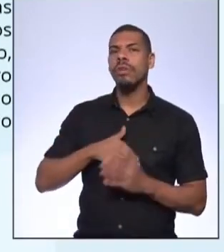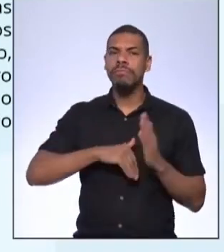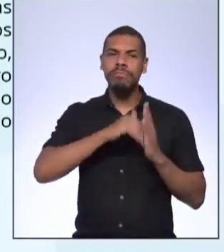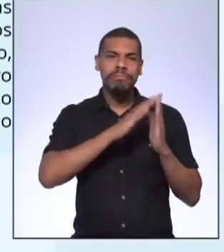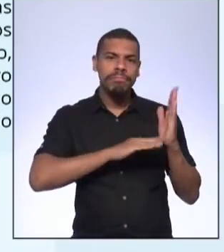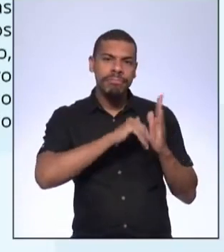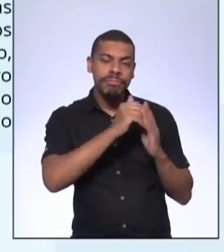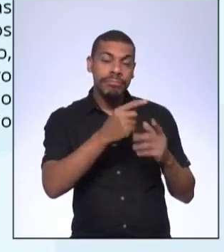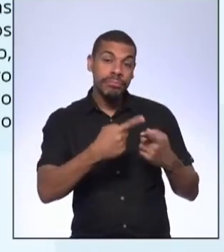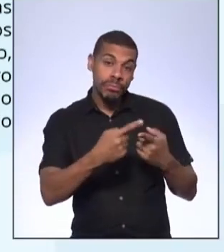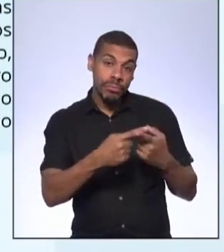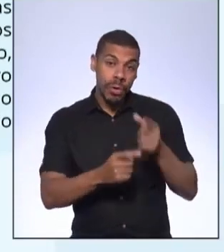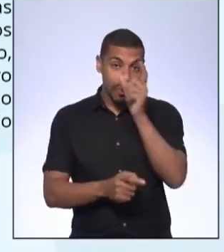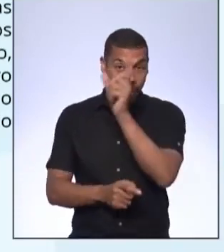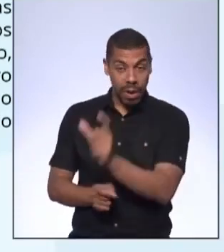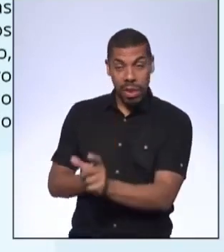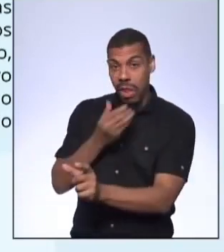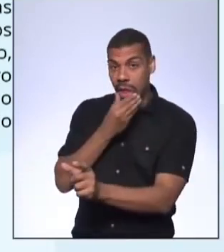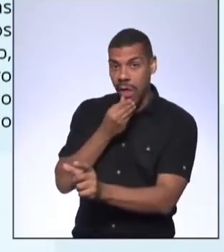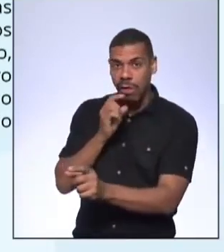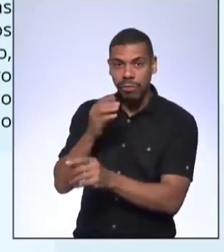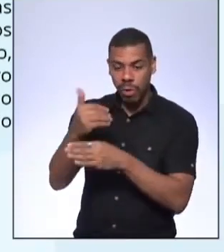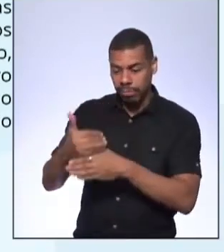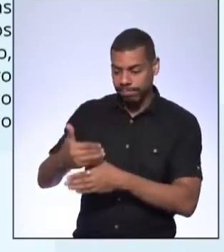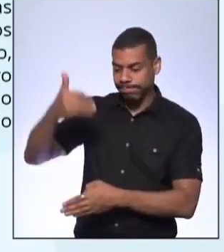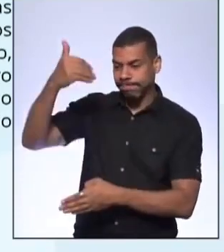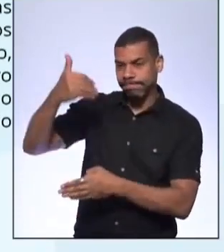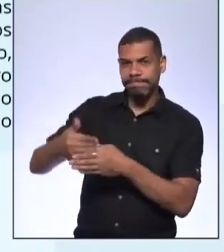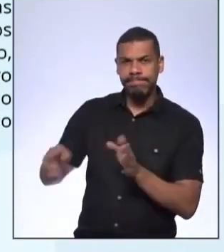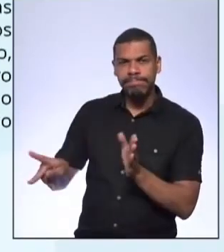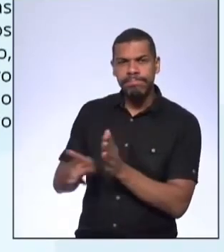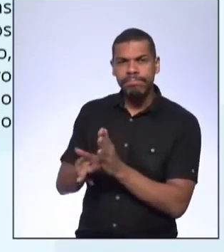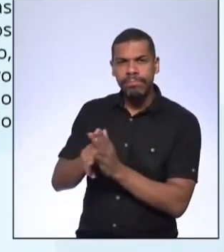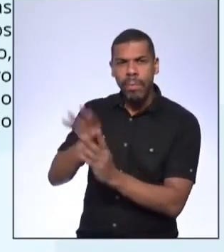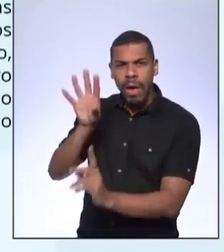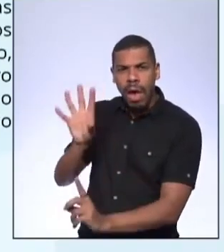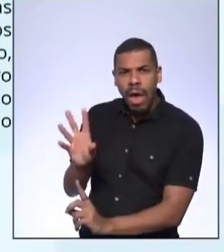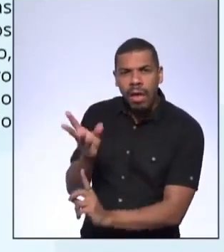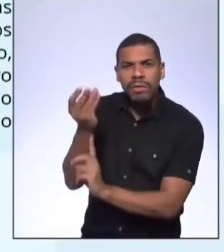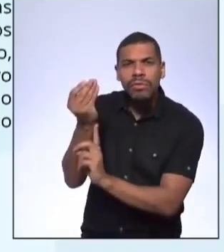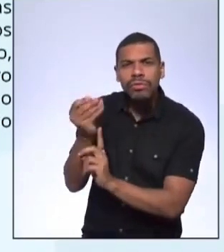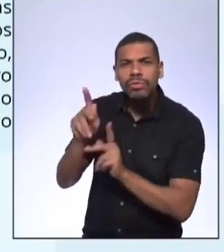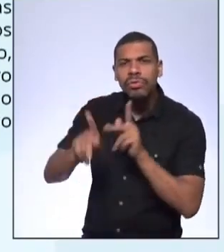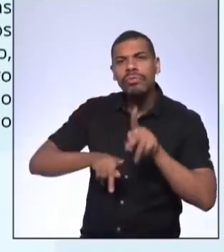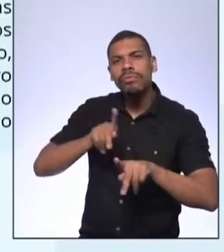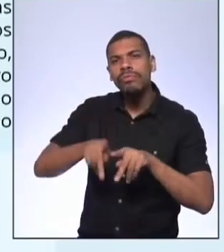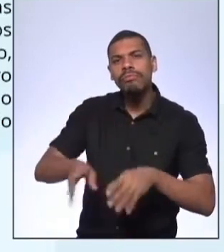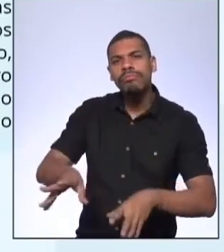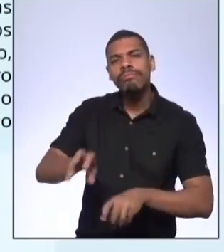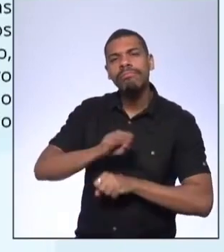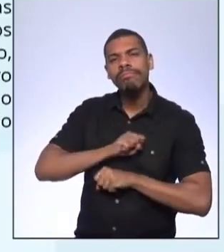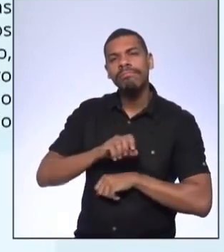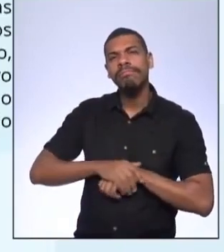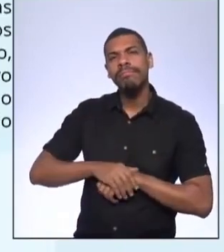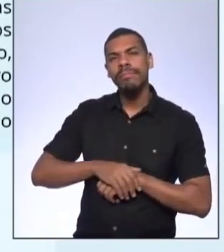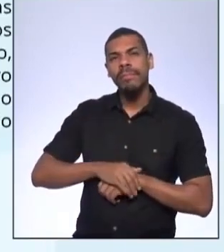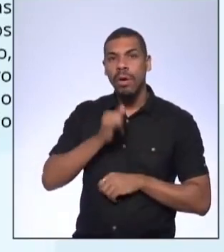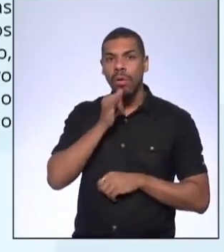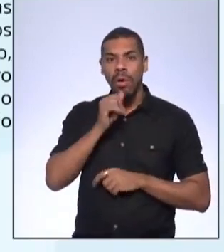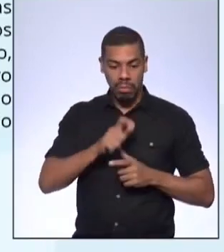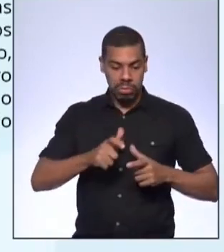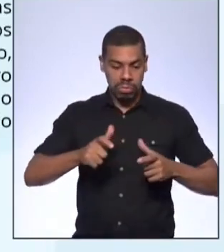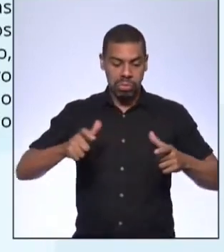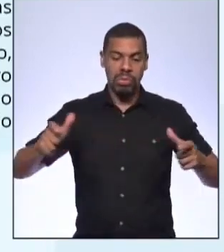Porque, para ele, somente o mural poderia redimir artisticamente um povo que esquecera a grandeza de